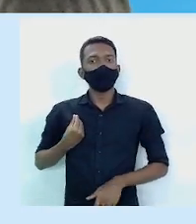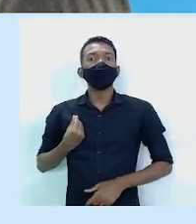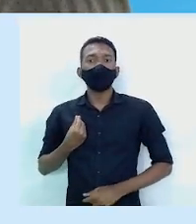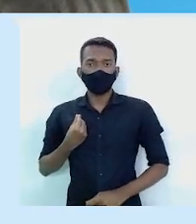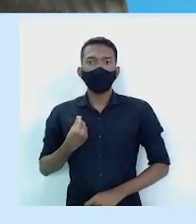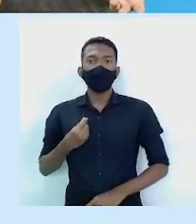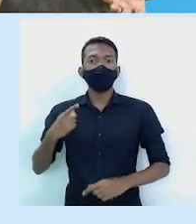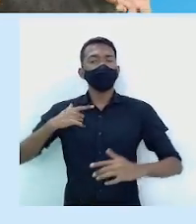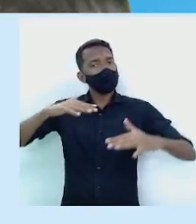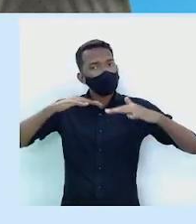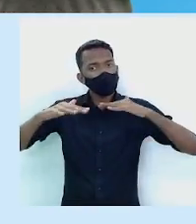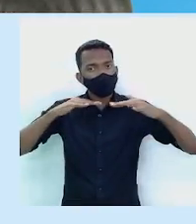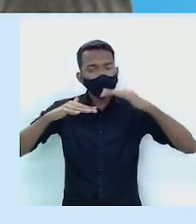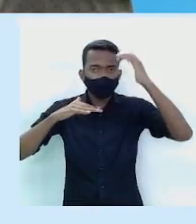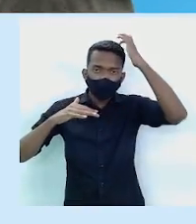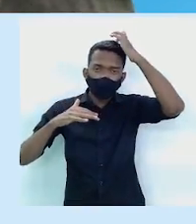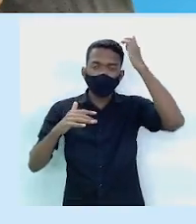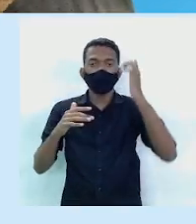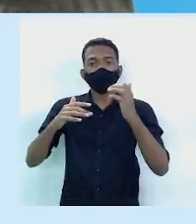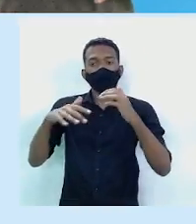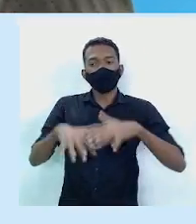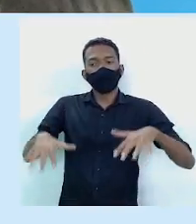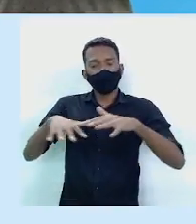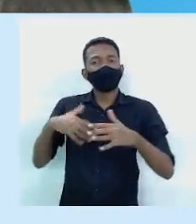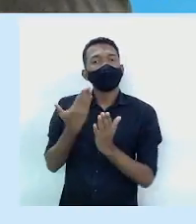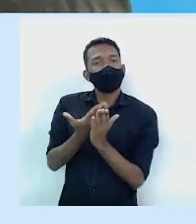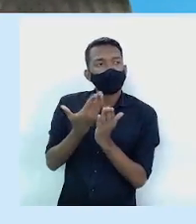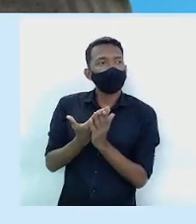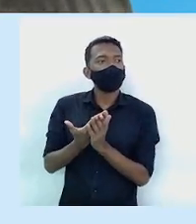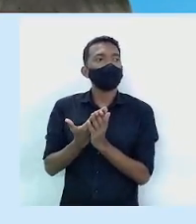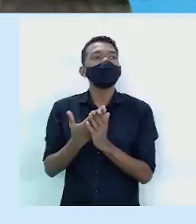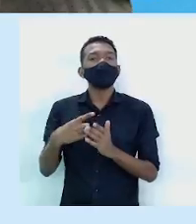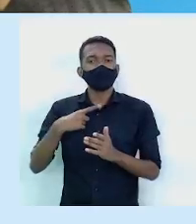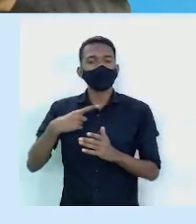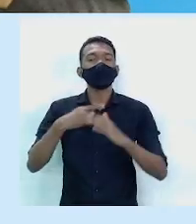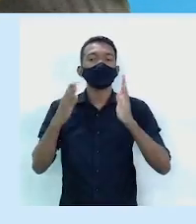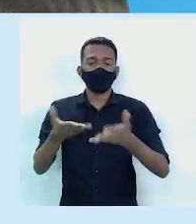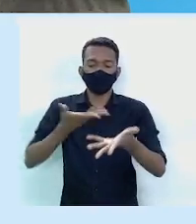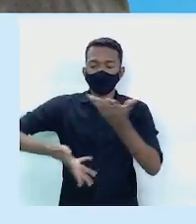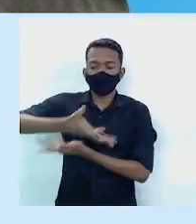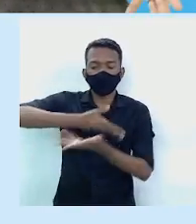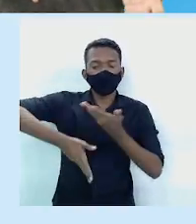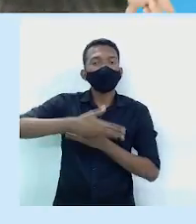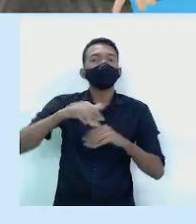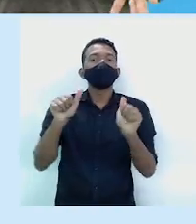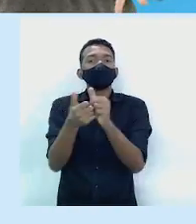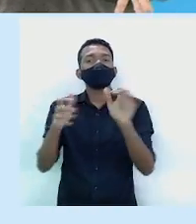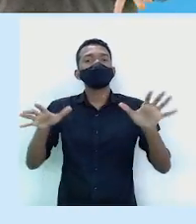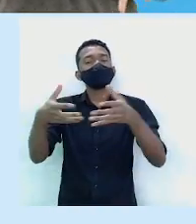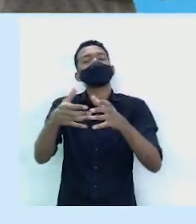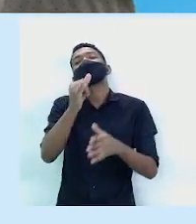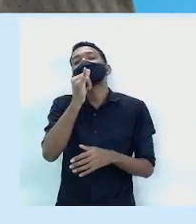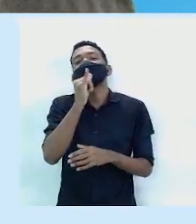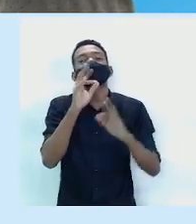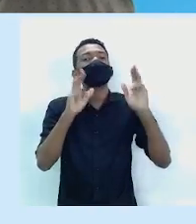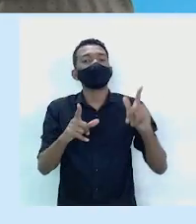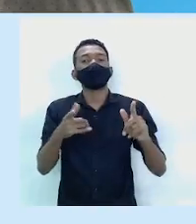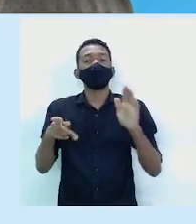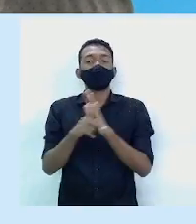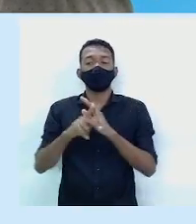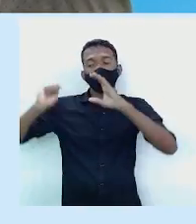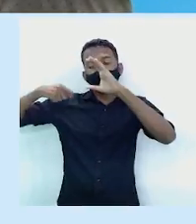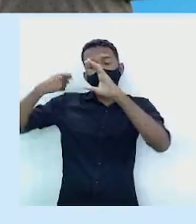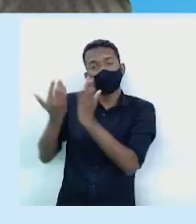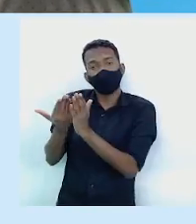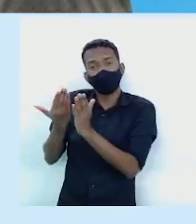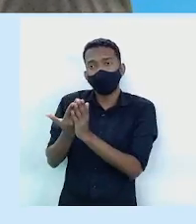A dinâmica de aula, né, que o professor vai estar lá interagindo com a turma é diferente, por exemplo, da videoaula, em